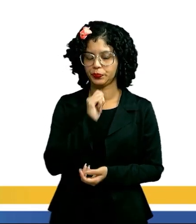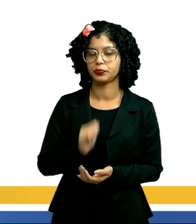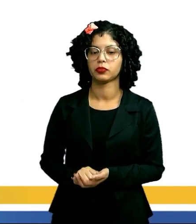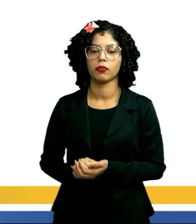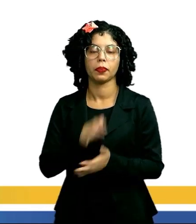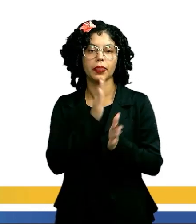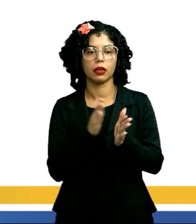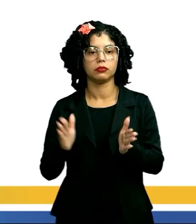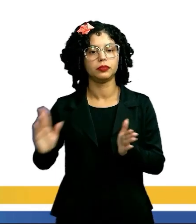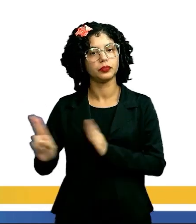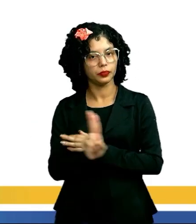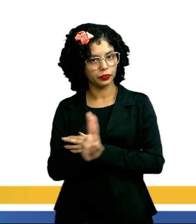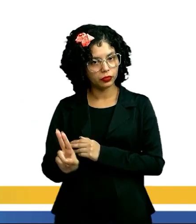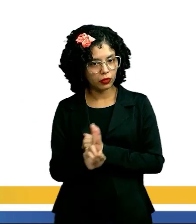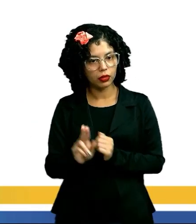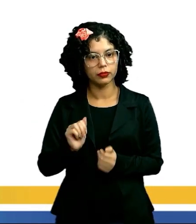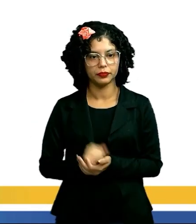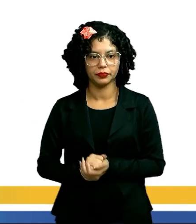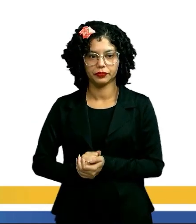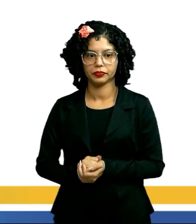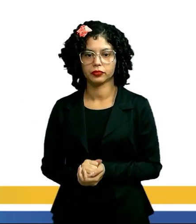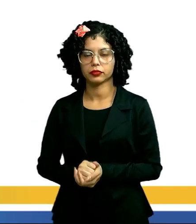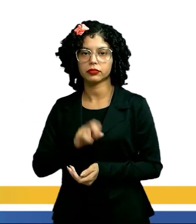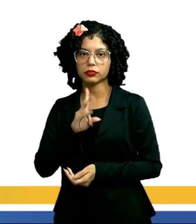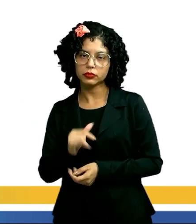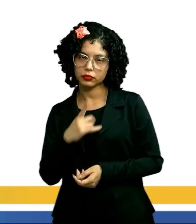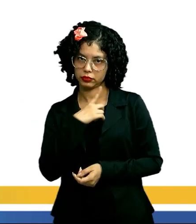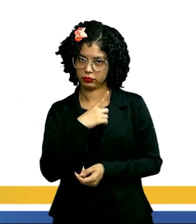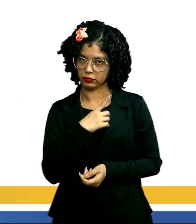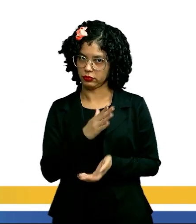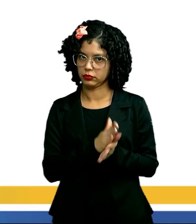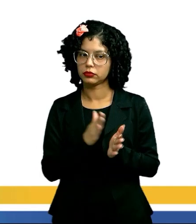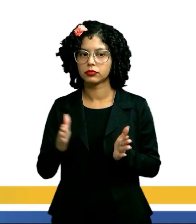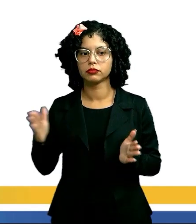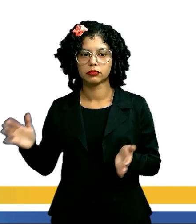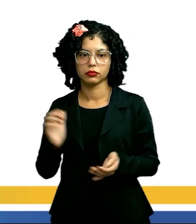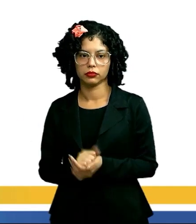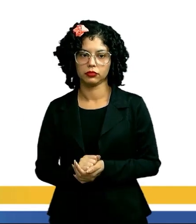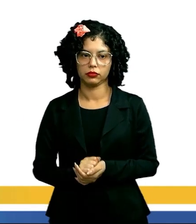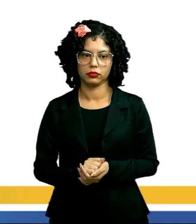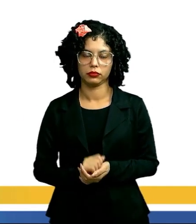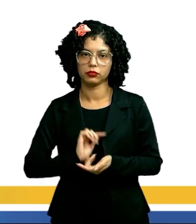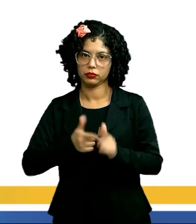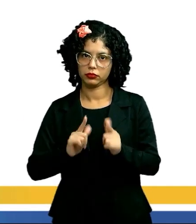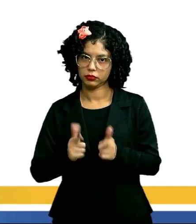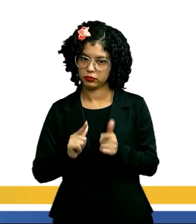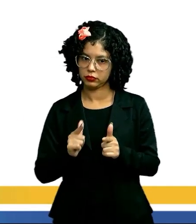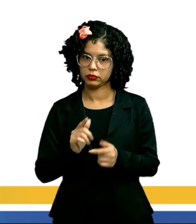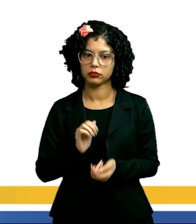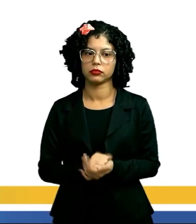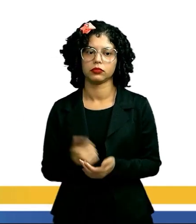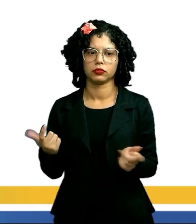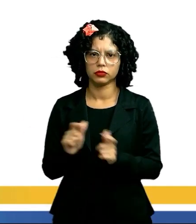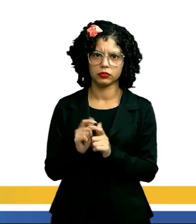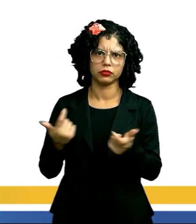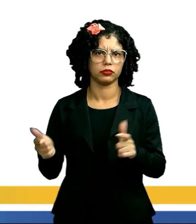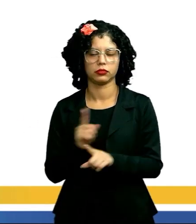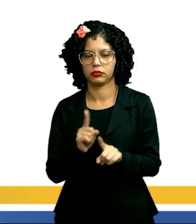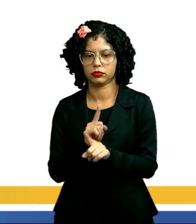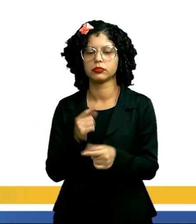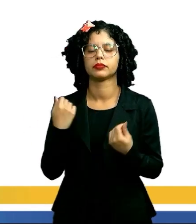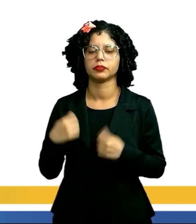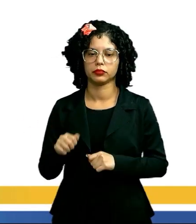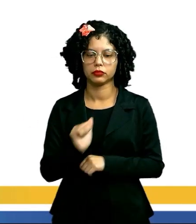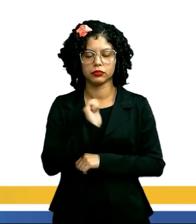Pela ordem de nomenclatura, essa ordem ela deve ser em ordem alfabética. Eu não posso escolher um radical menor ou um radical